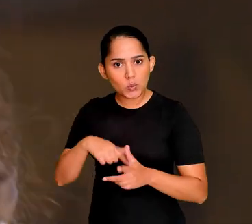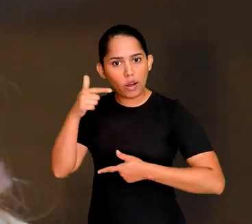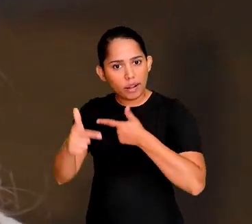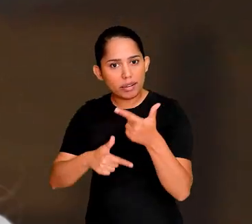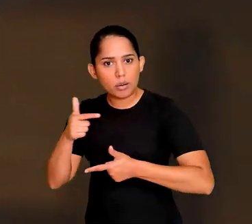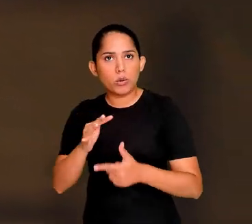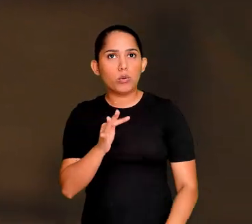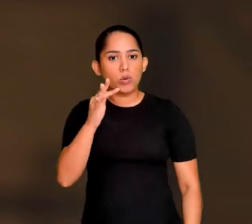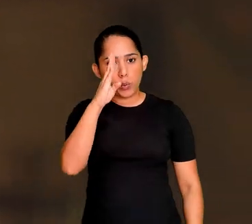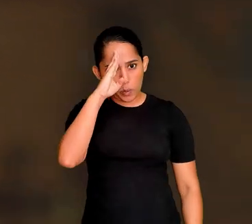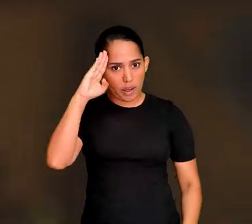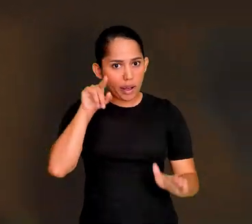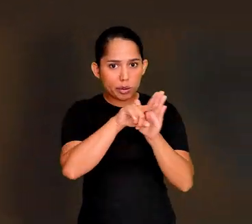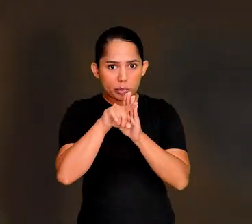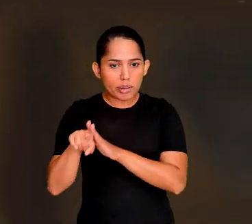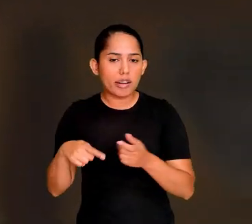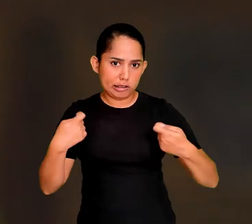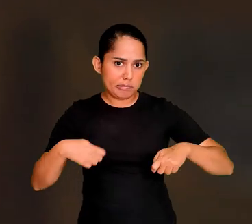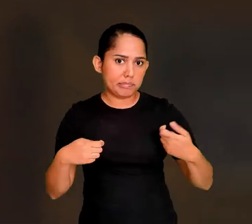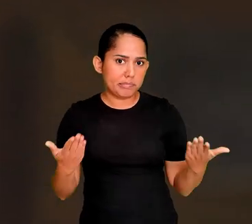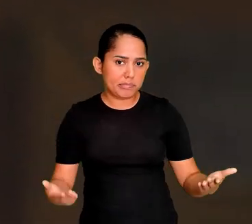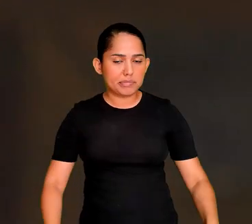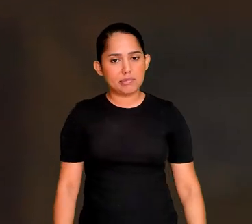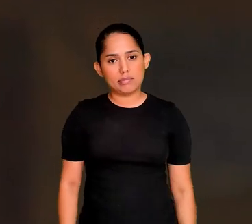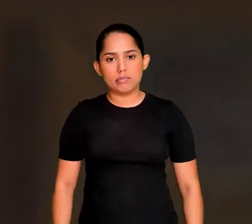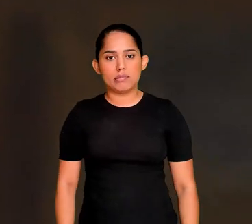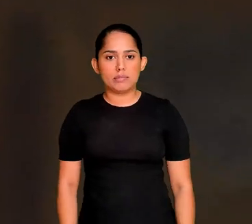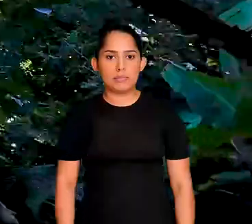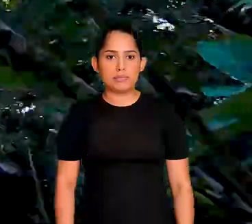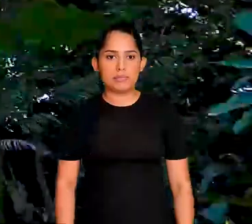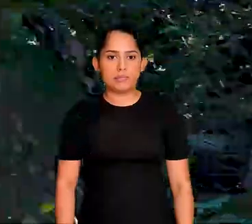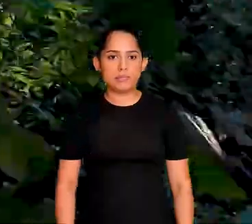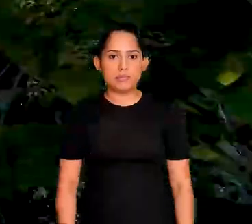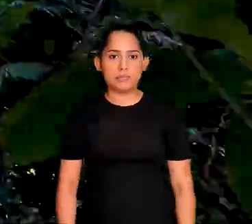apaixonar para esse trabalho chegar na academia e a gente ter os estudos que a gente precisa, né?